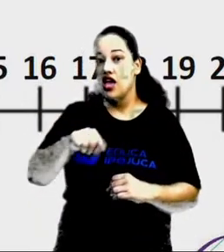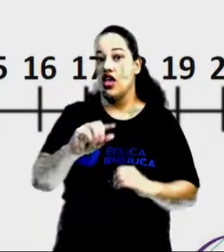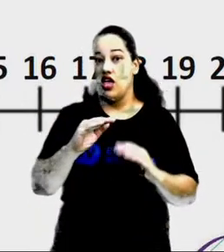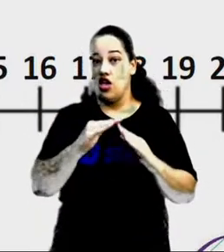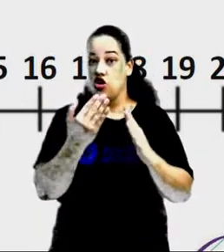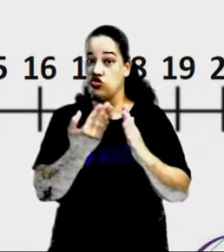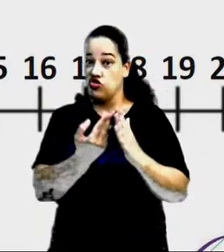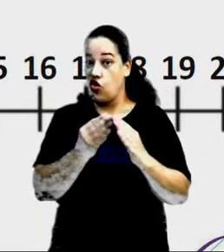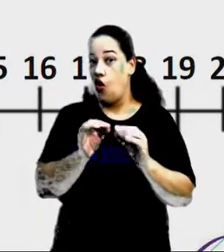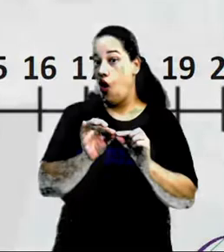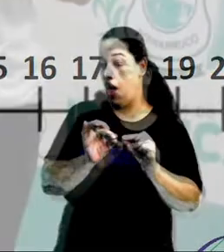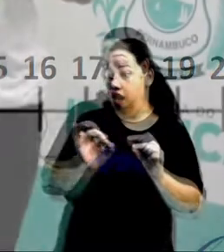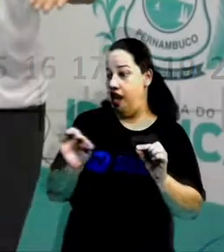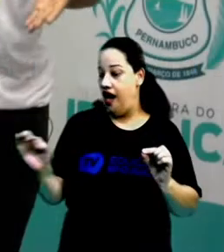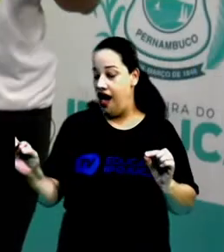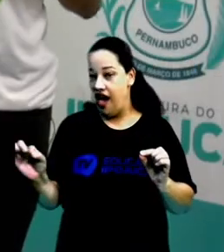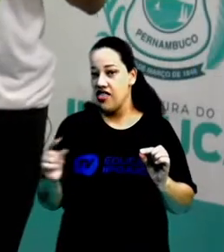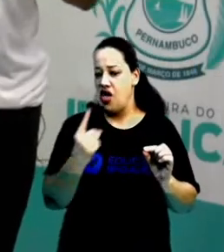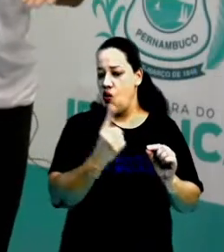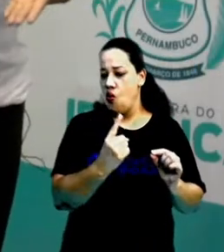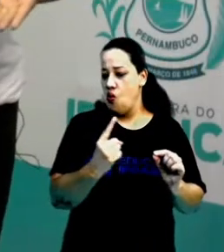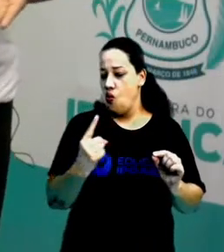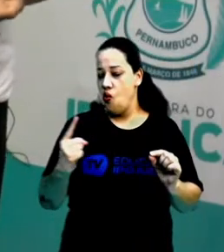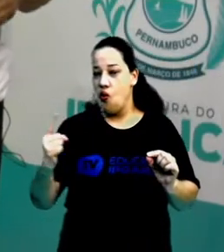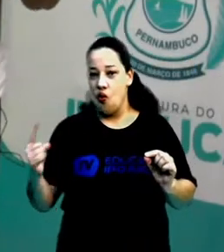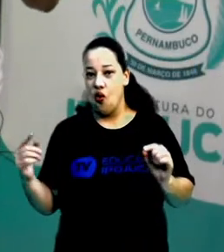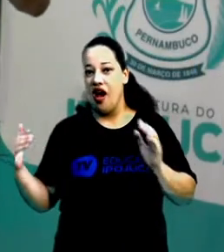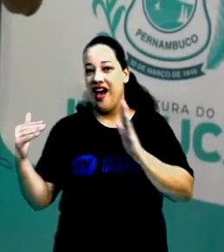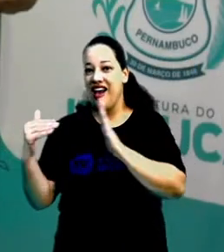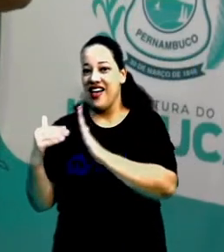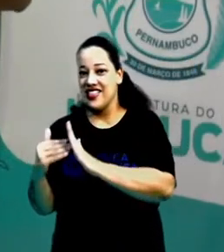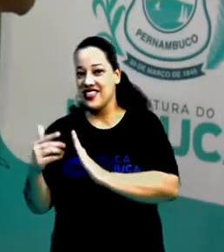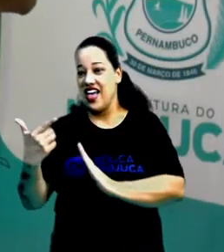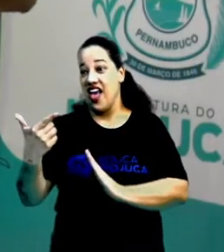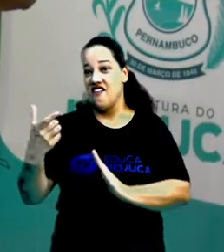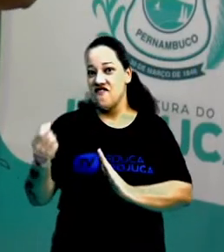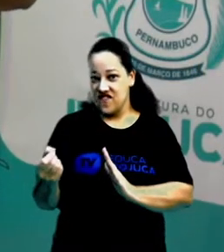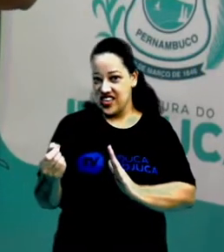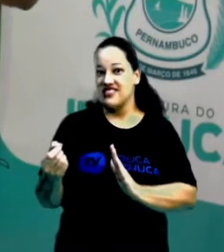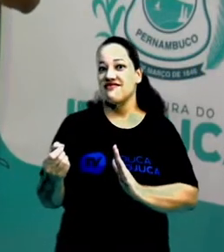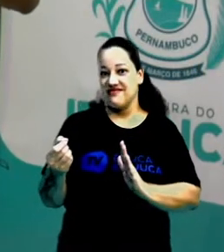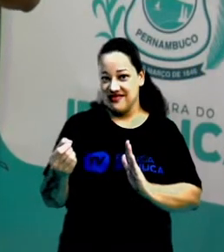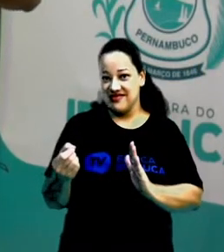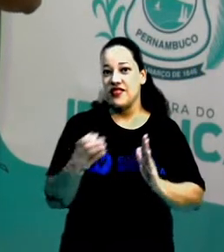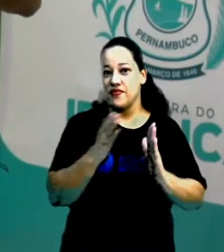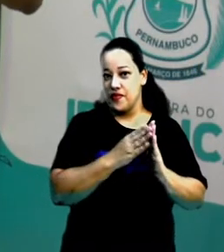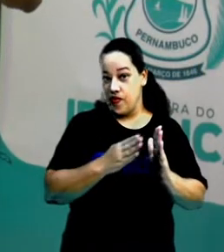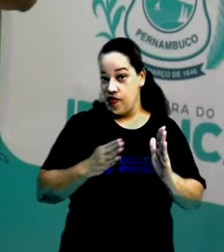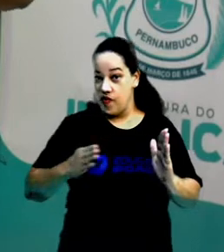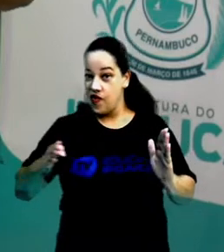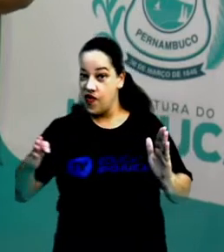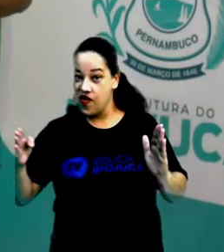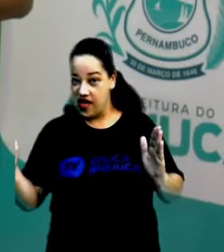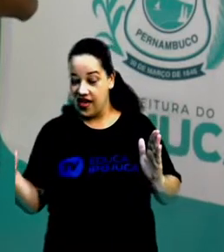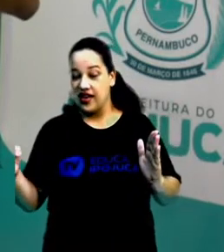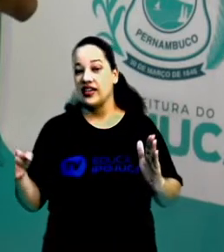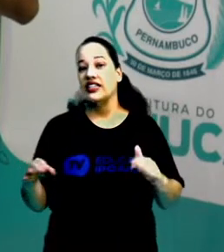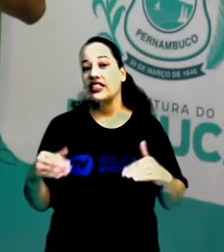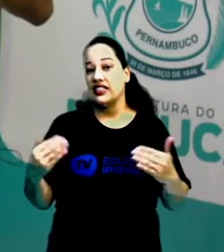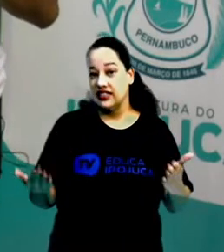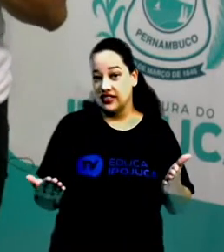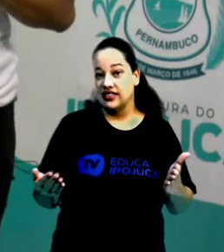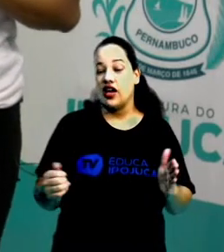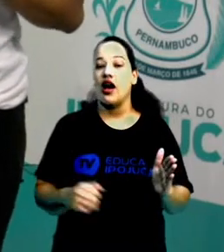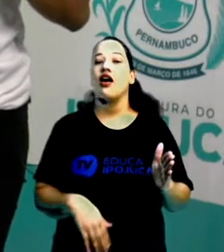reta numérica de 1 em 1 até 20 na ordem crescente. Ou seja, ela vai